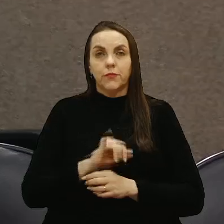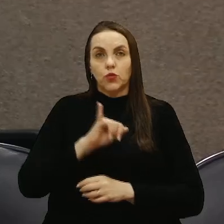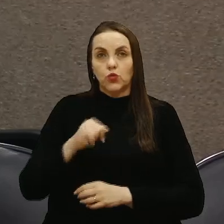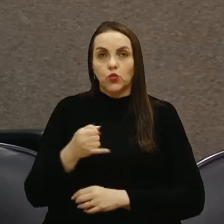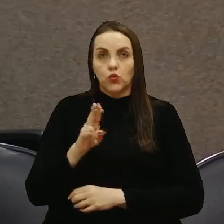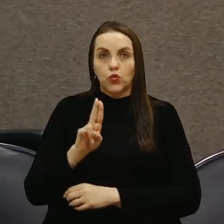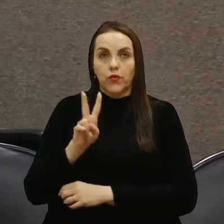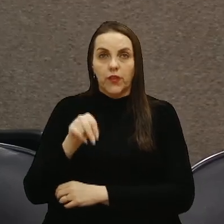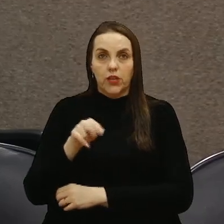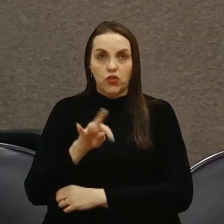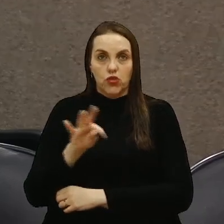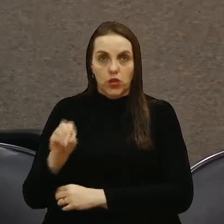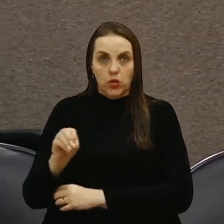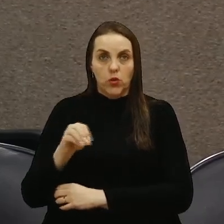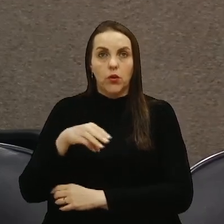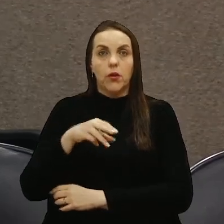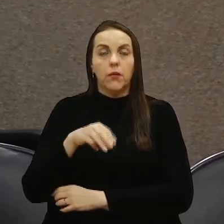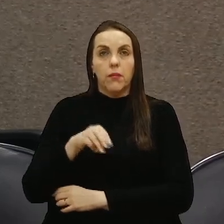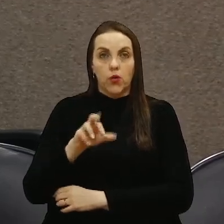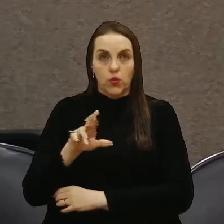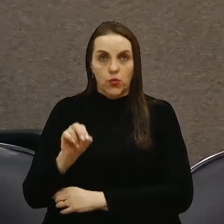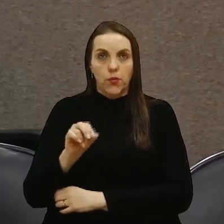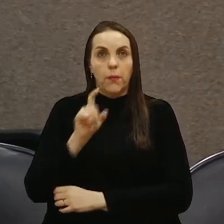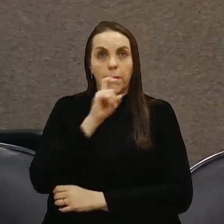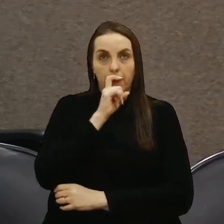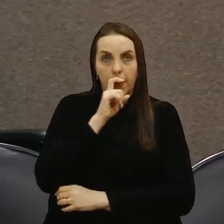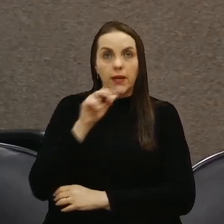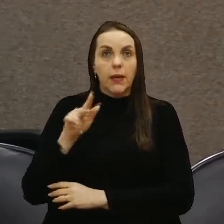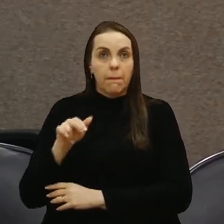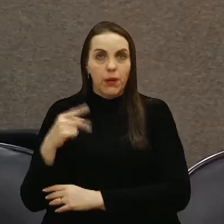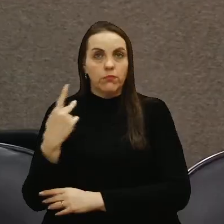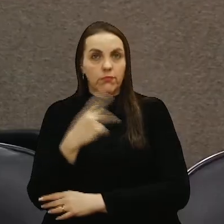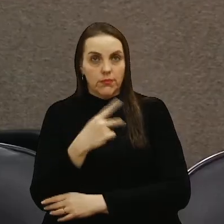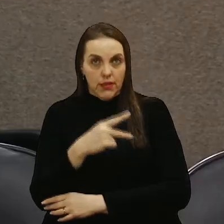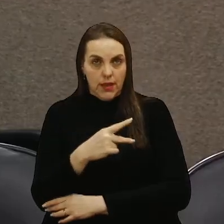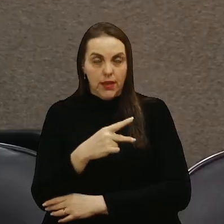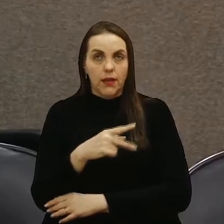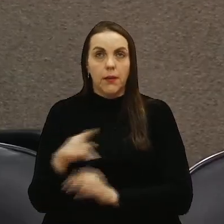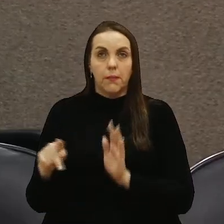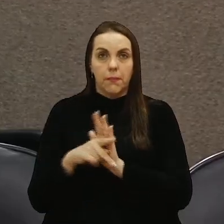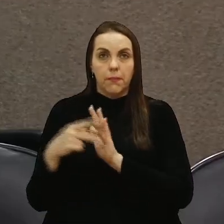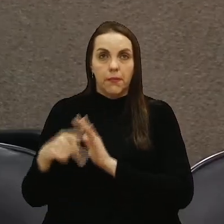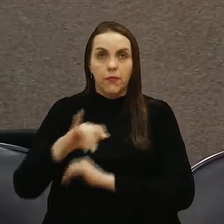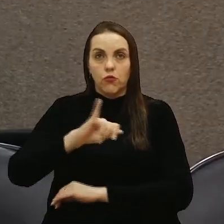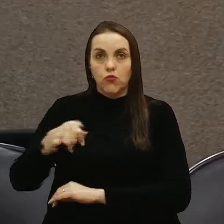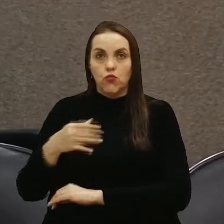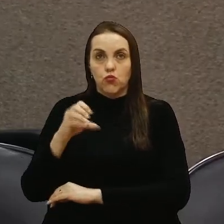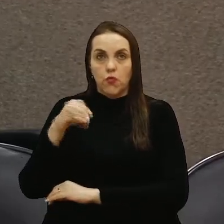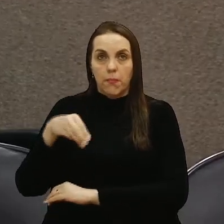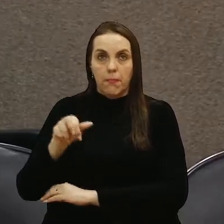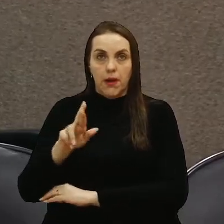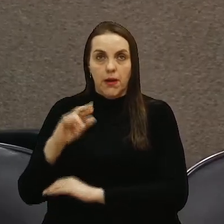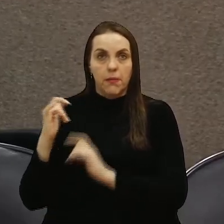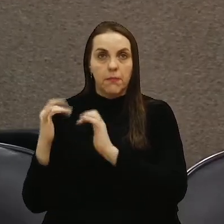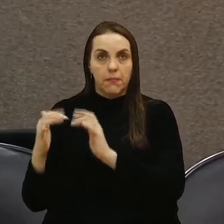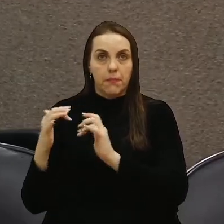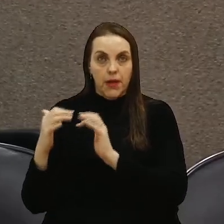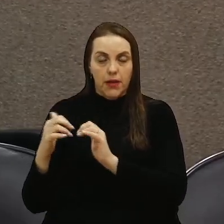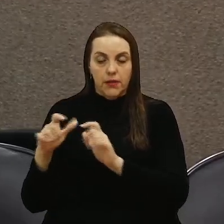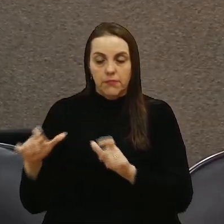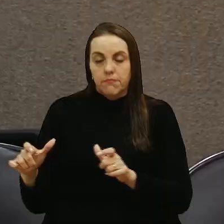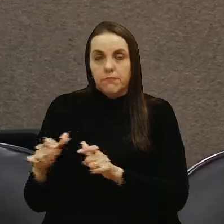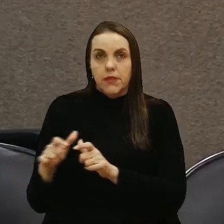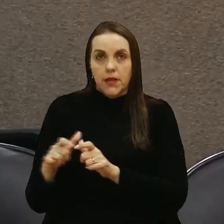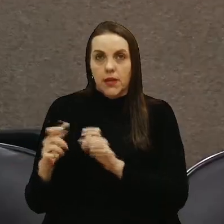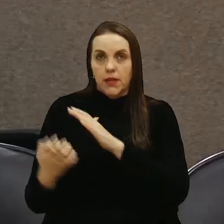Luiz Giacomelli, pai e irmão de Marcos, e proprietários da Jomar Máquinas, microempresa de reformas de